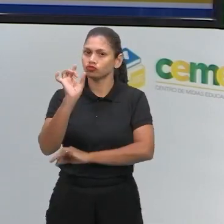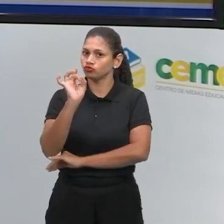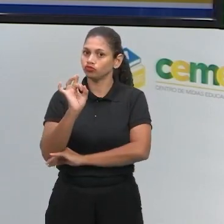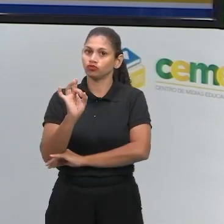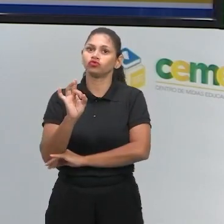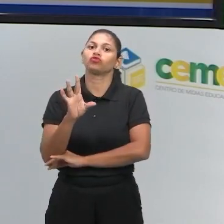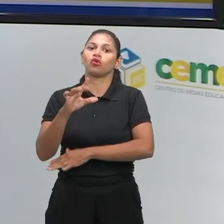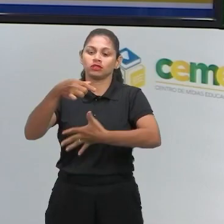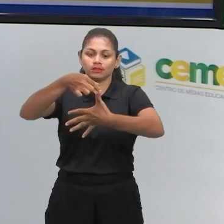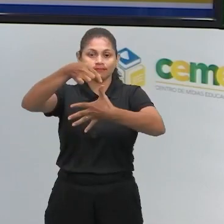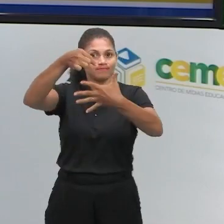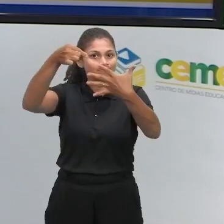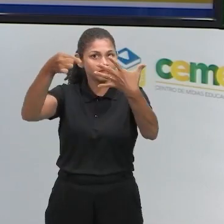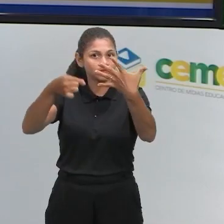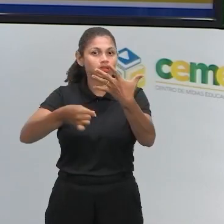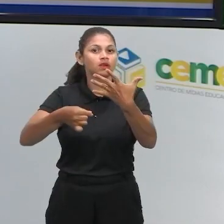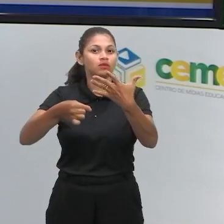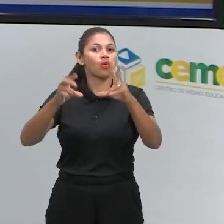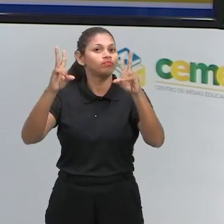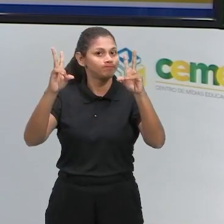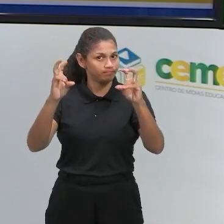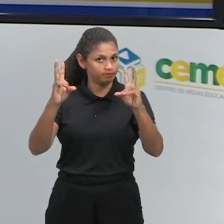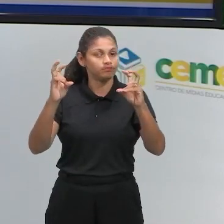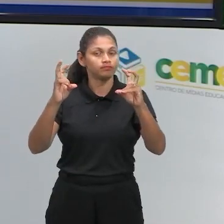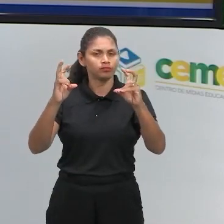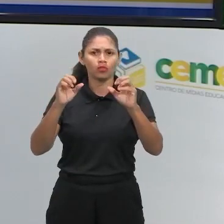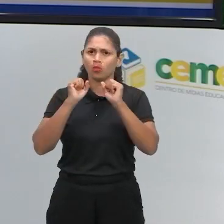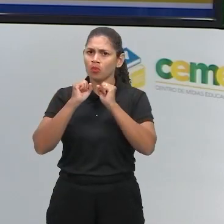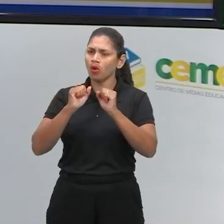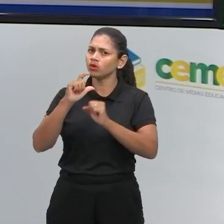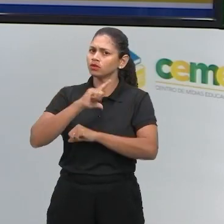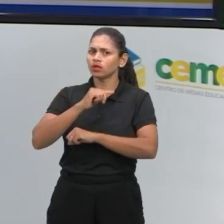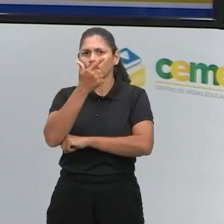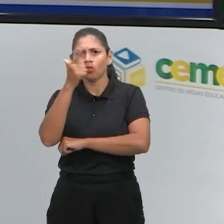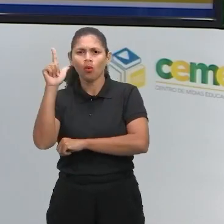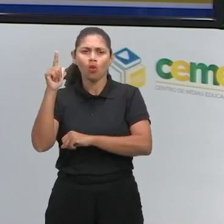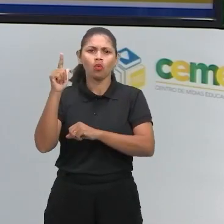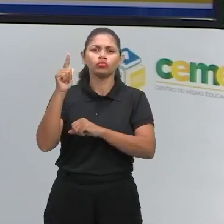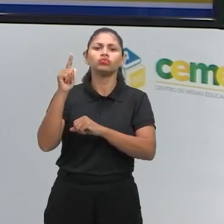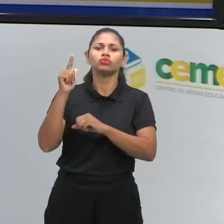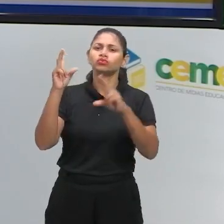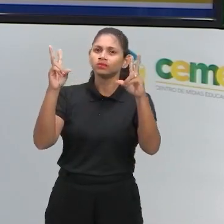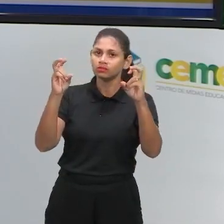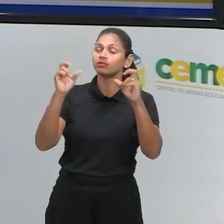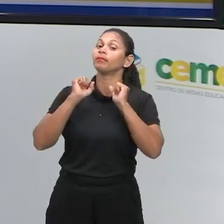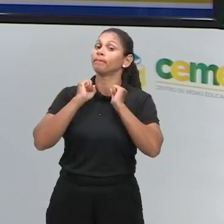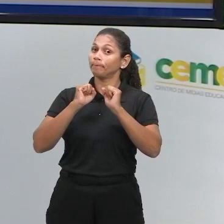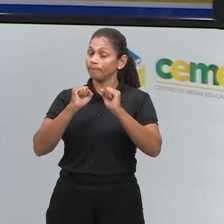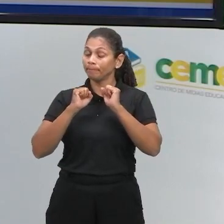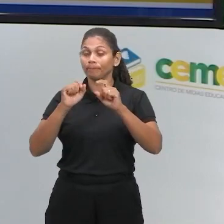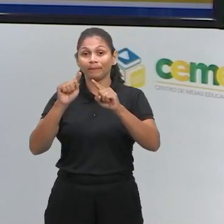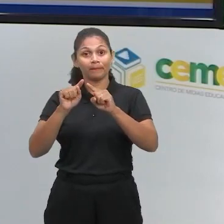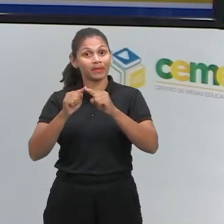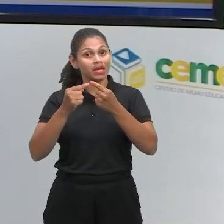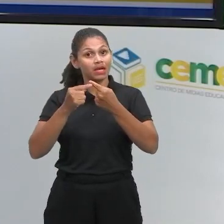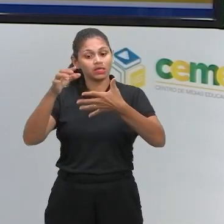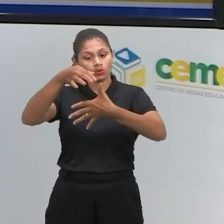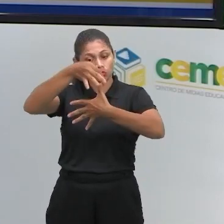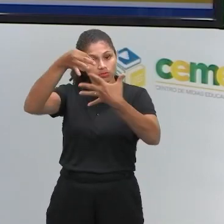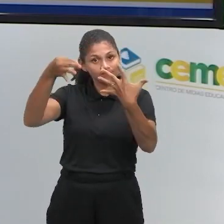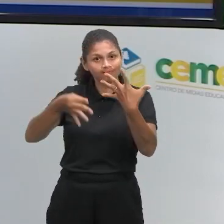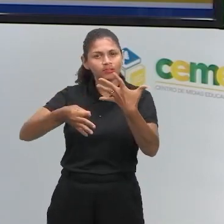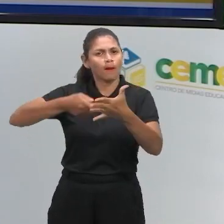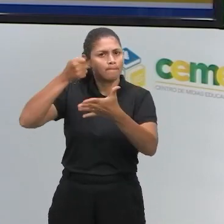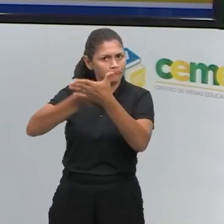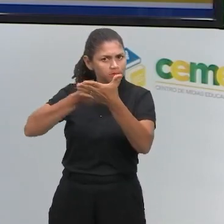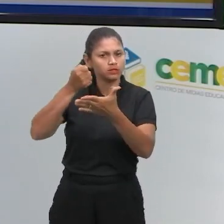esses 5 conteúdos. Ah, professor, pode cair outras coisas? Pode, mas isso é o que é mais cobrado. Mas assim, professor, sobre essas temáticas, por onde